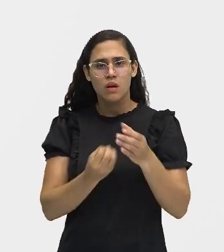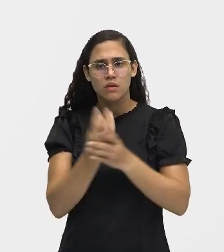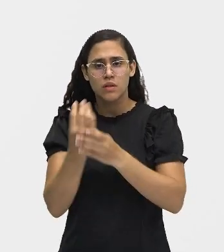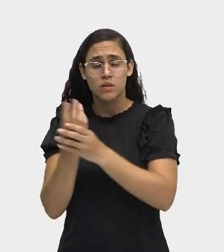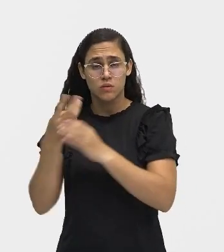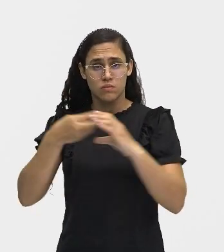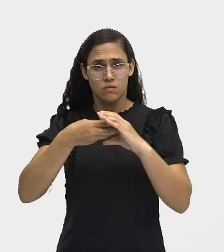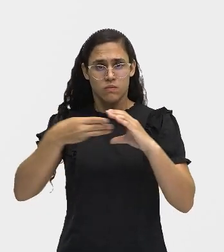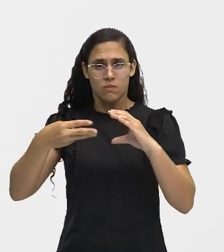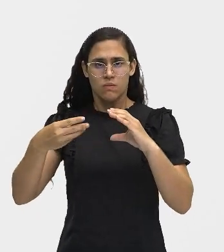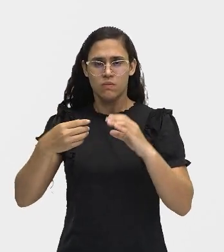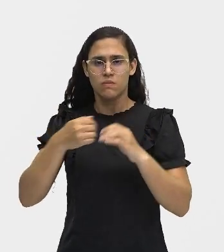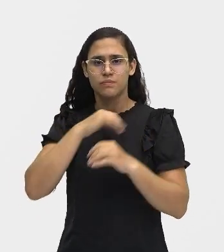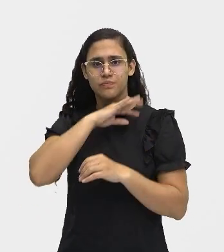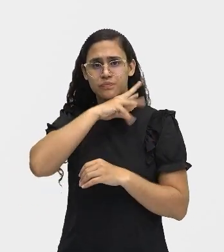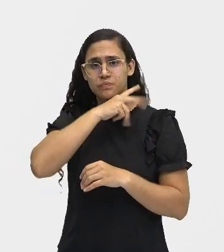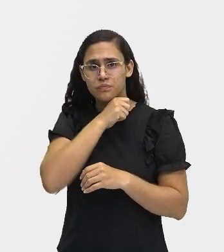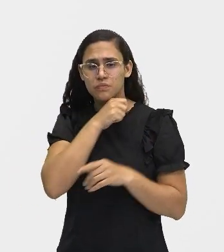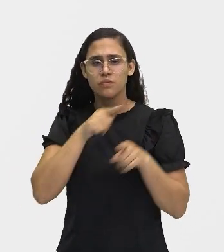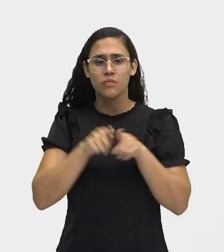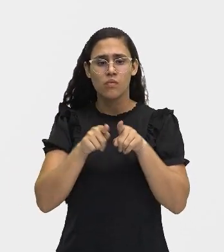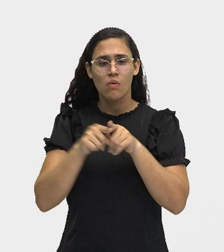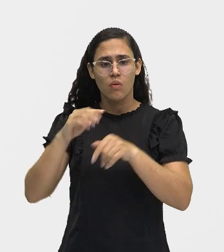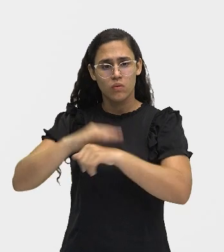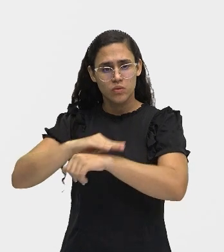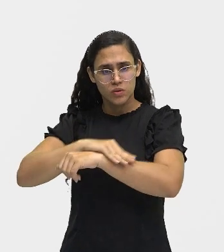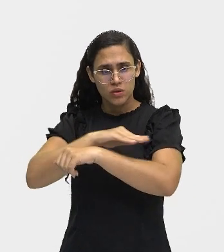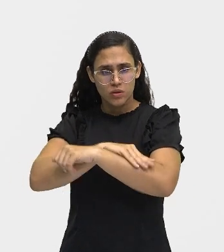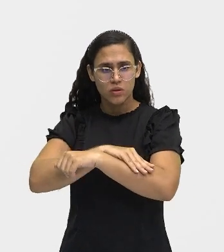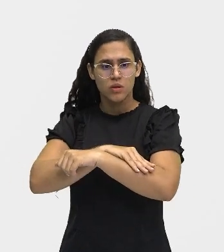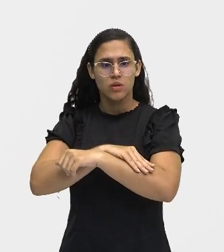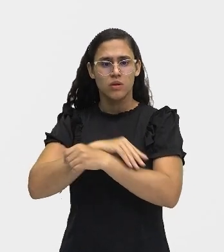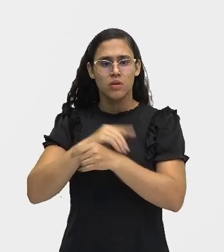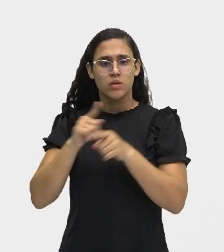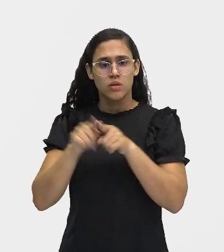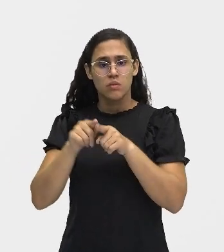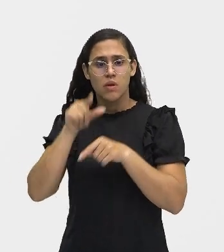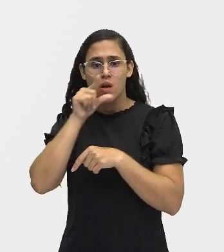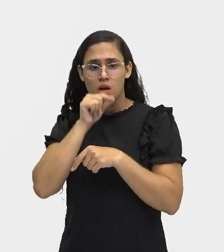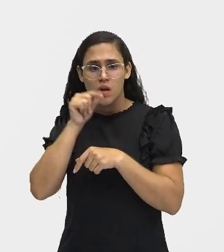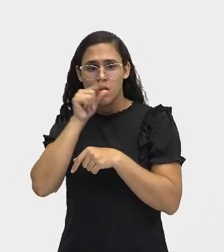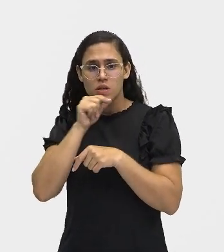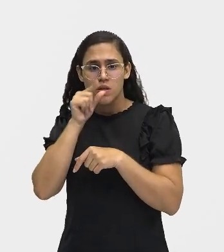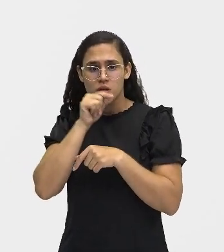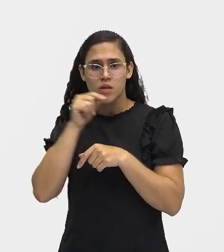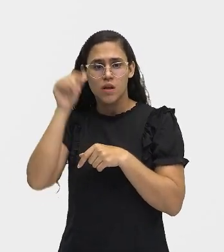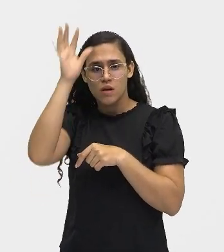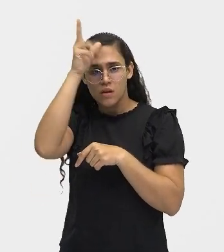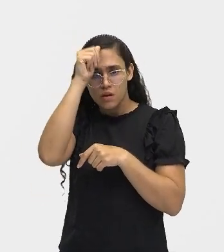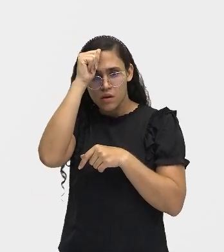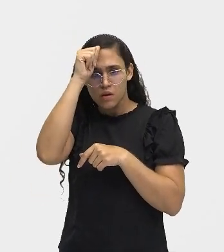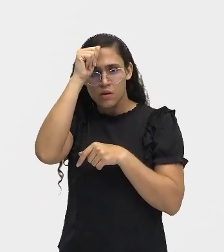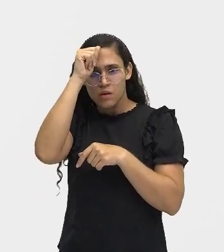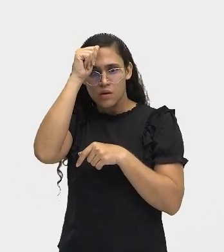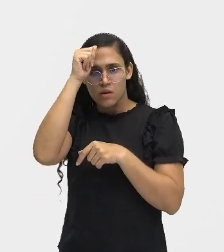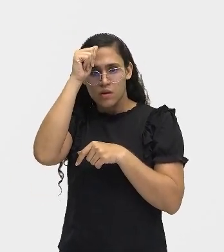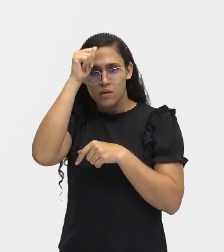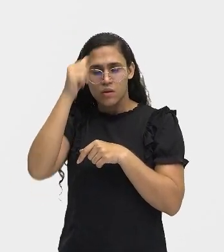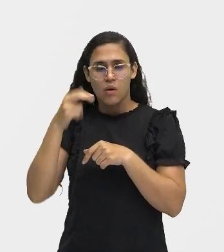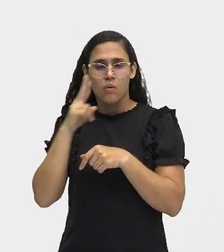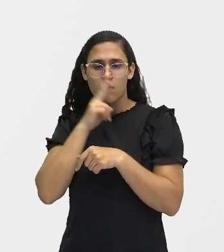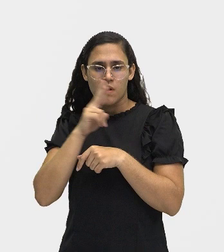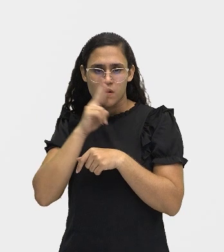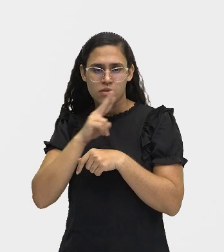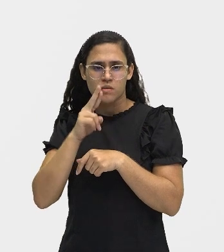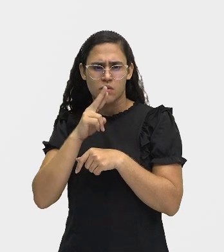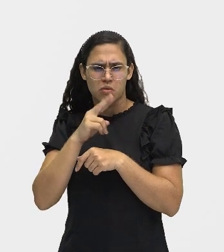de todos esses animais, né? O sapo, que é um anfíbio, né? A galinha, que é uma ave, o rato, que é um mamífero. Então deu origem